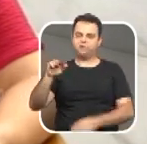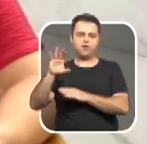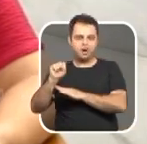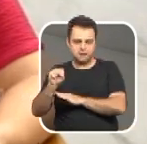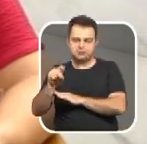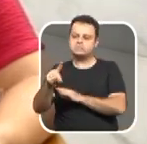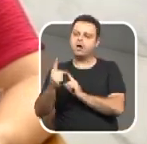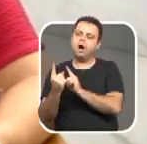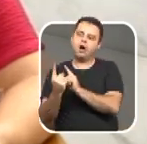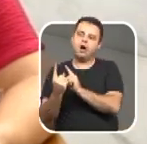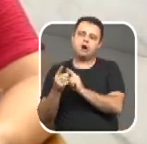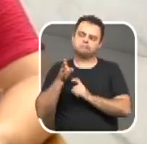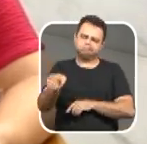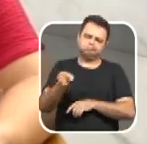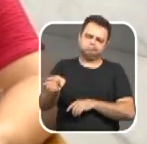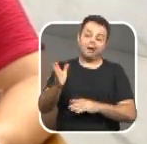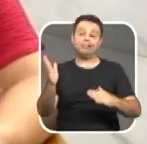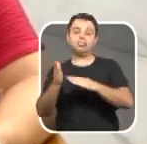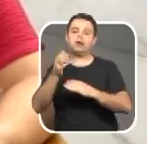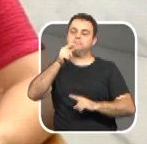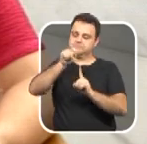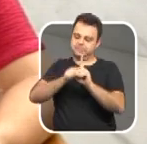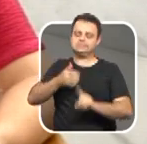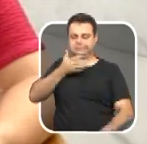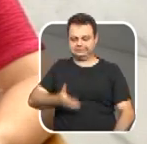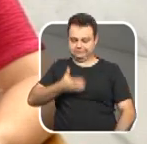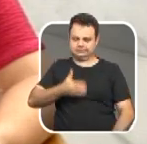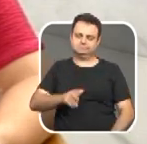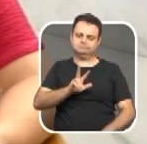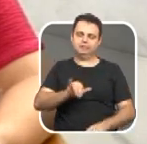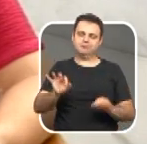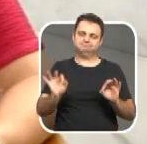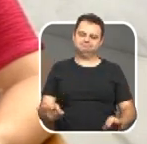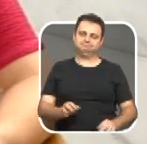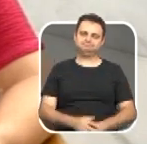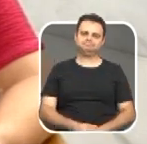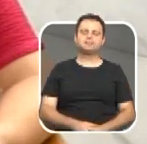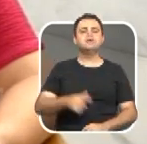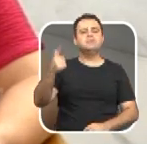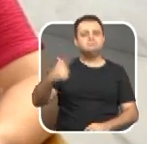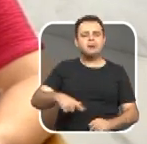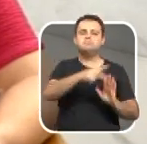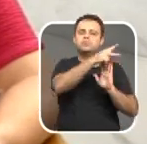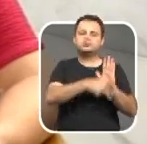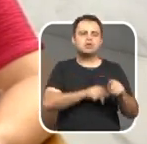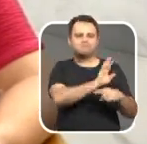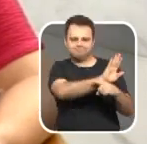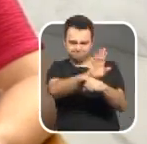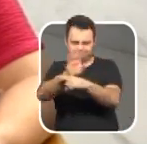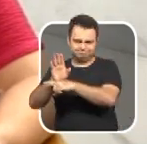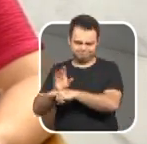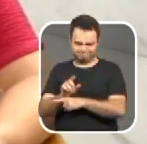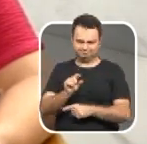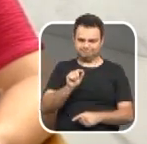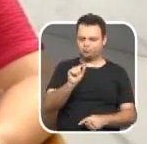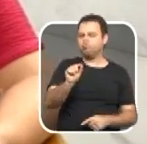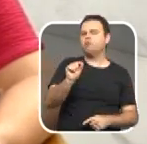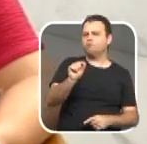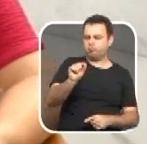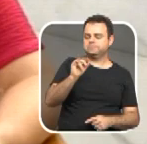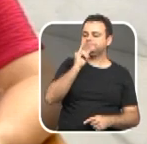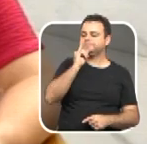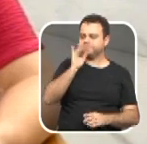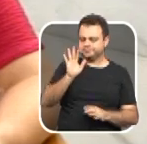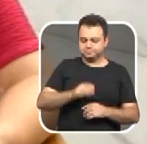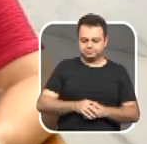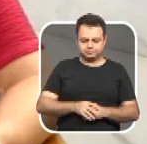também, um dos requisitos para conseguir pleitear verbas do município, às vezes até do estado, é que essas